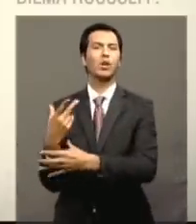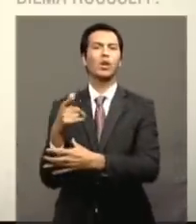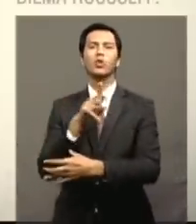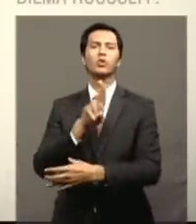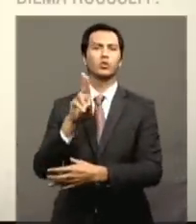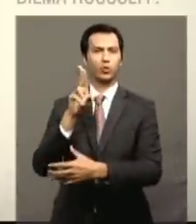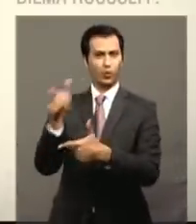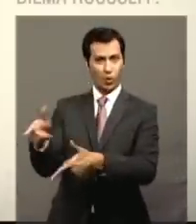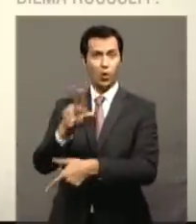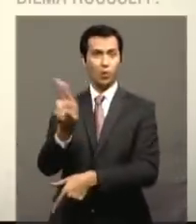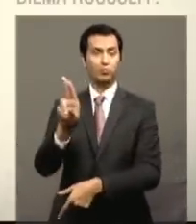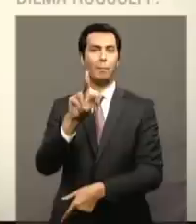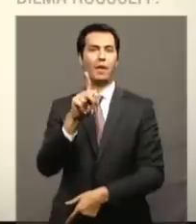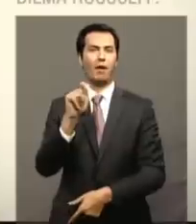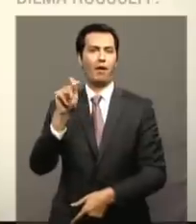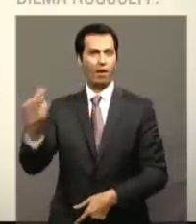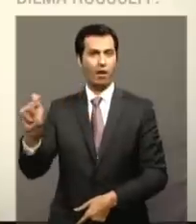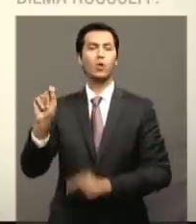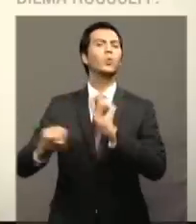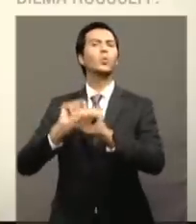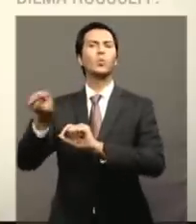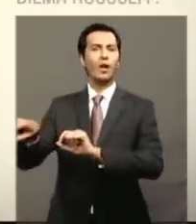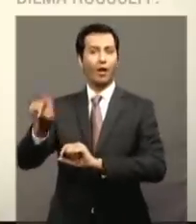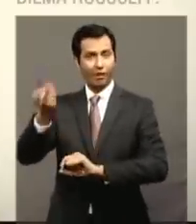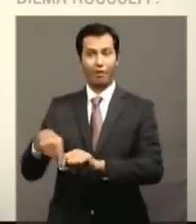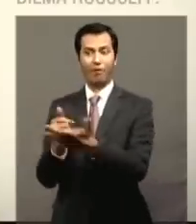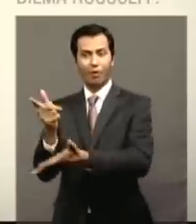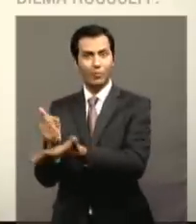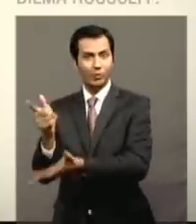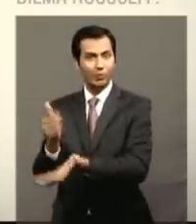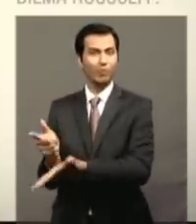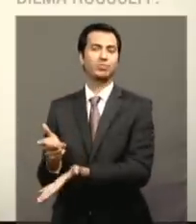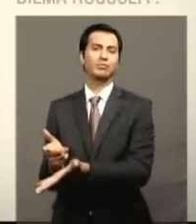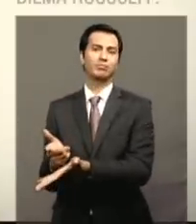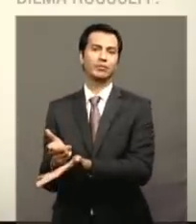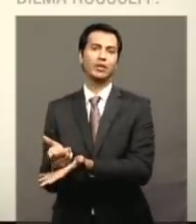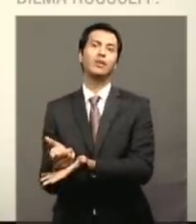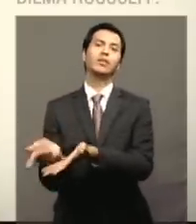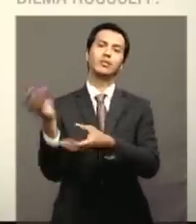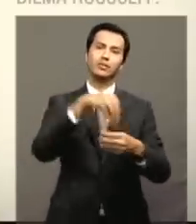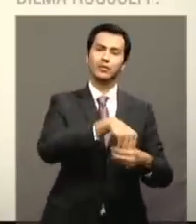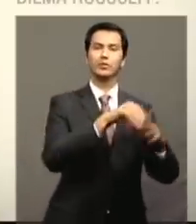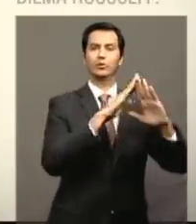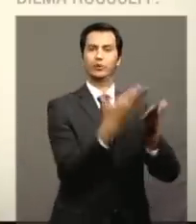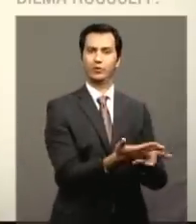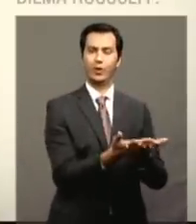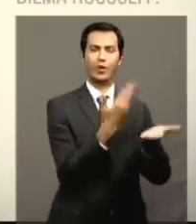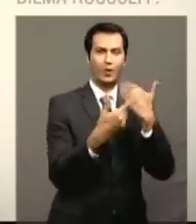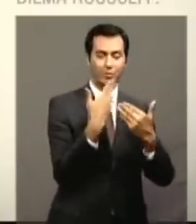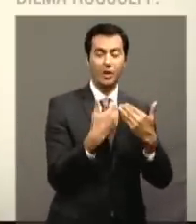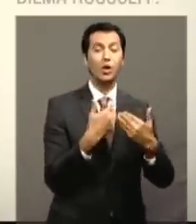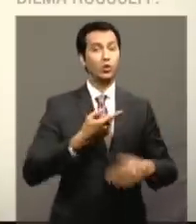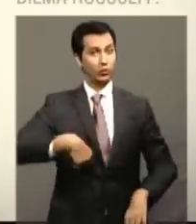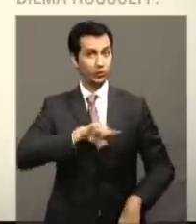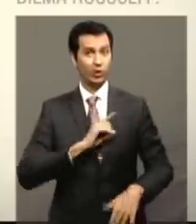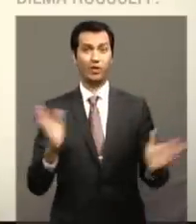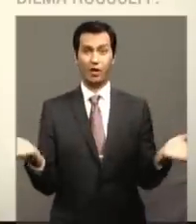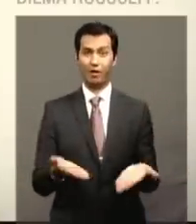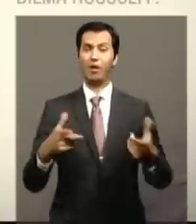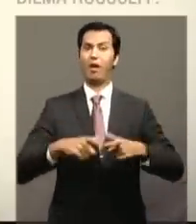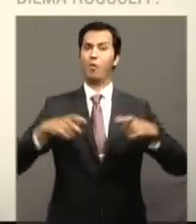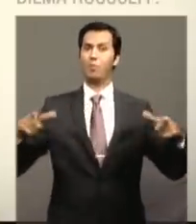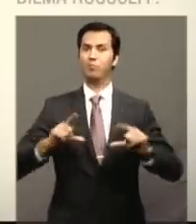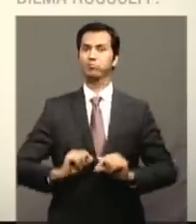nós estamos expandindo o orçamento do paa agora para r93